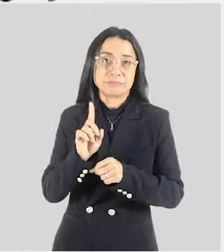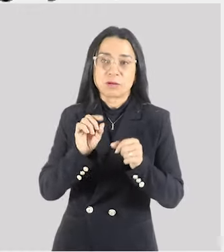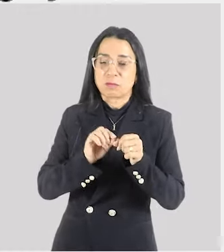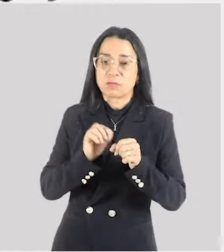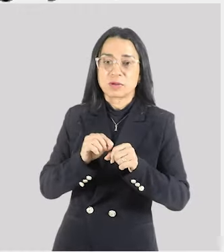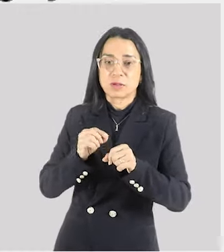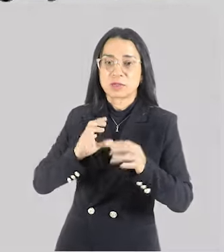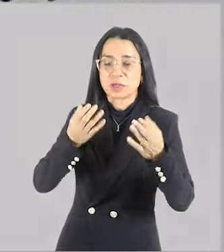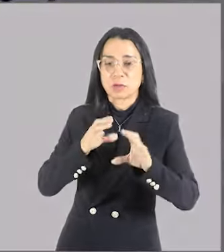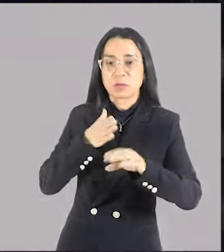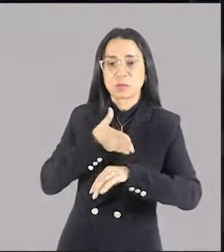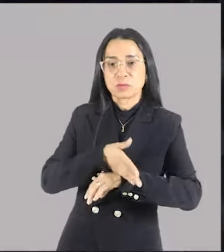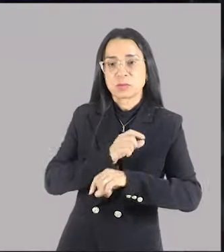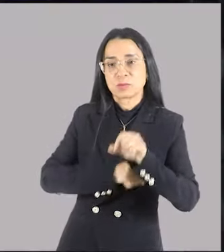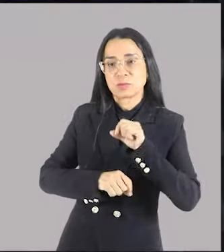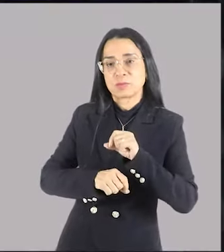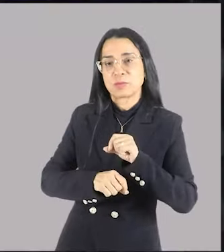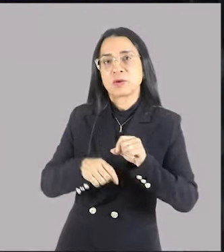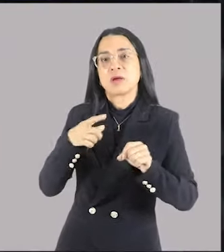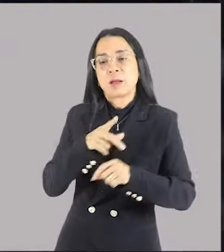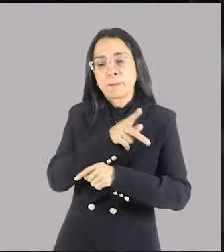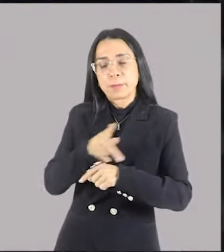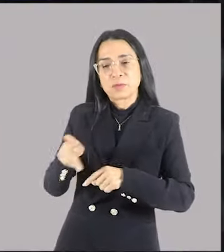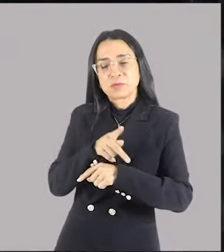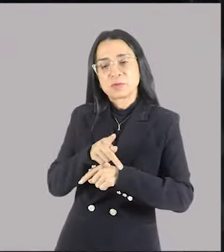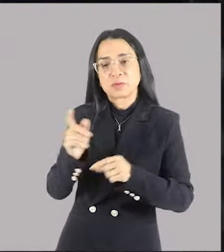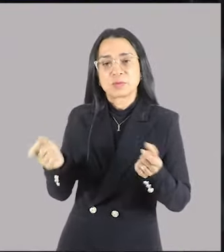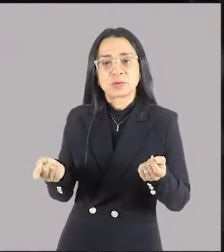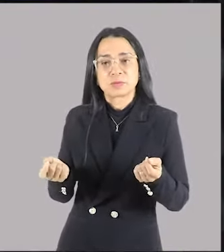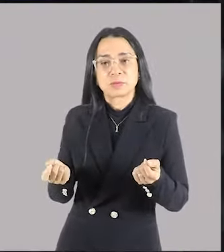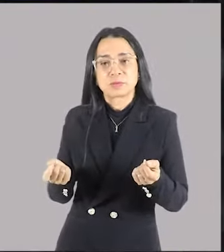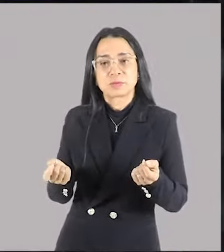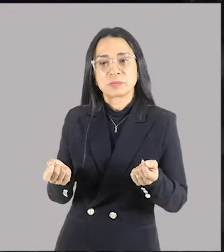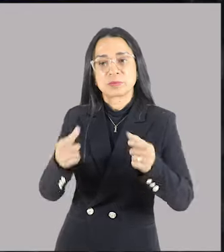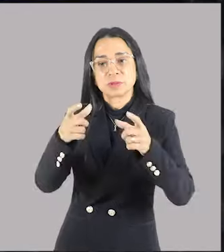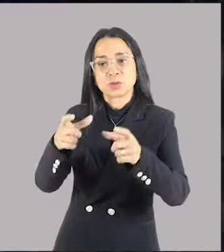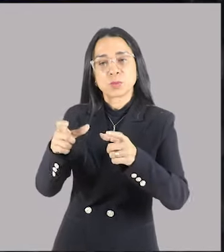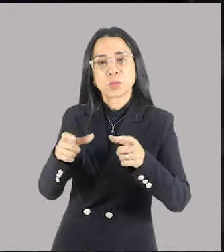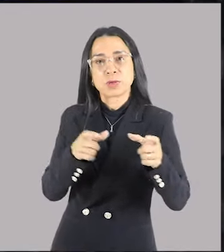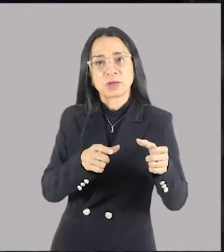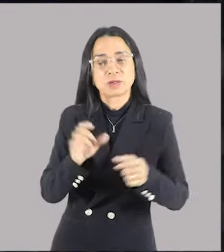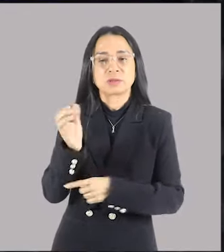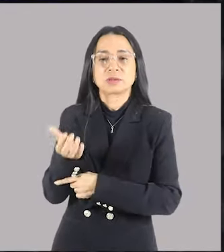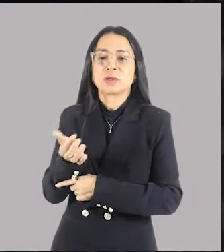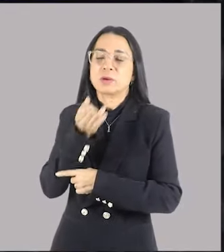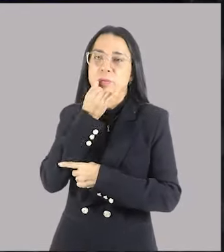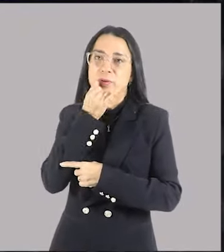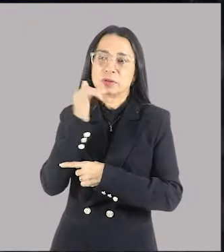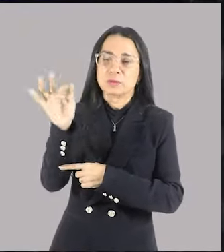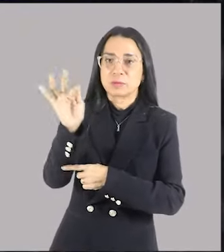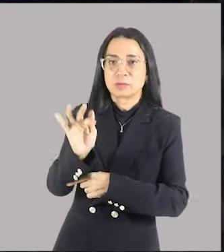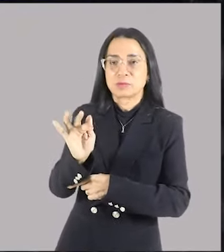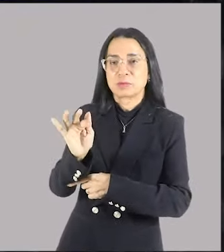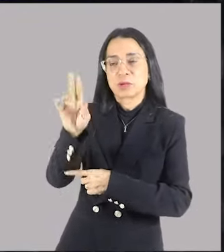em entidade autárquica Federal entidades autárquicas federais por exemplo uma universidade federal